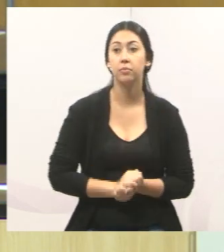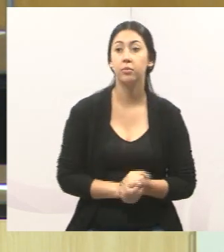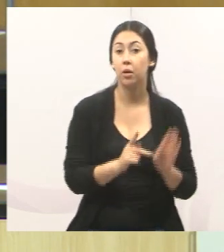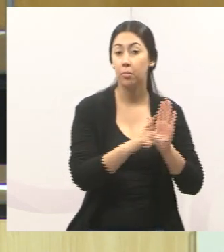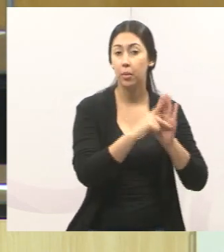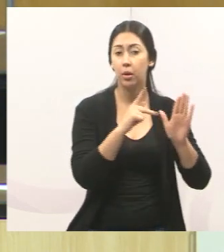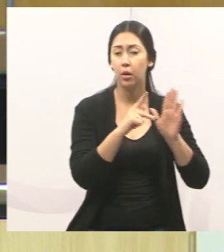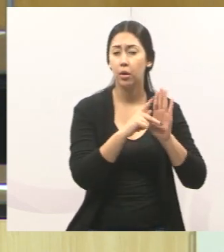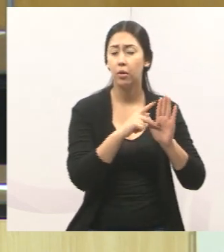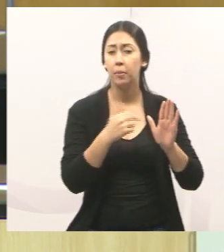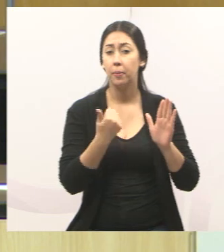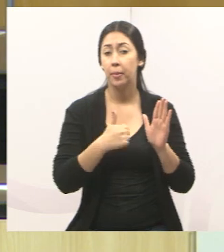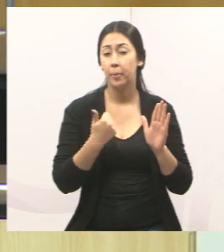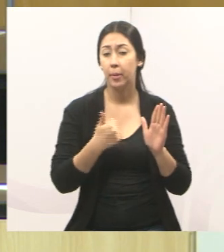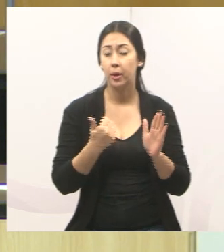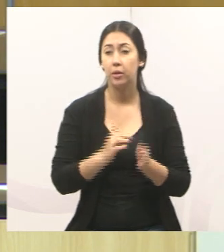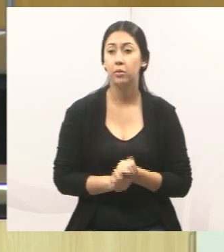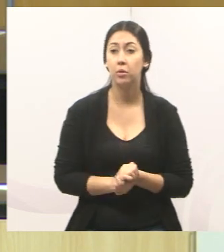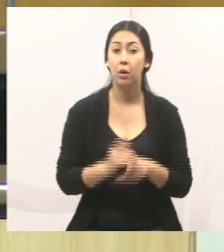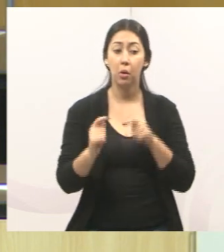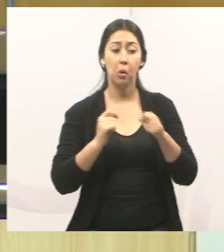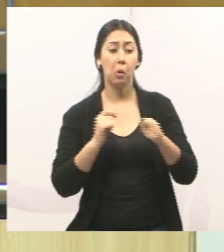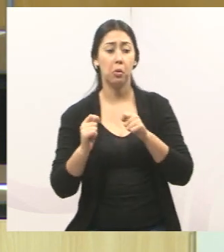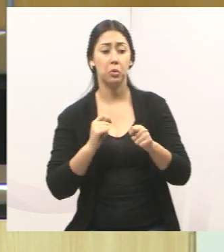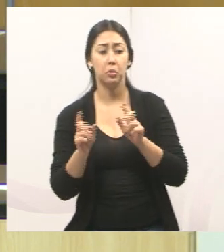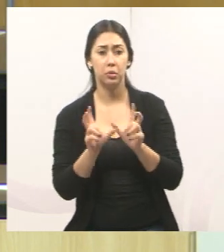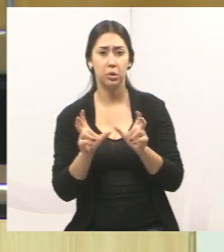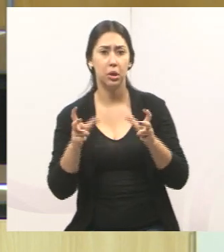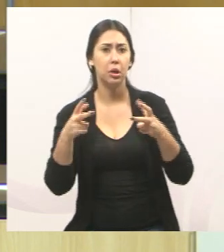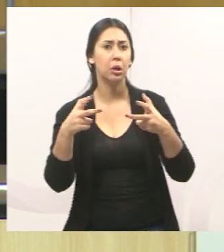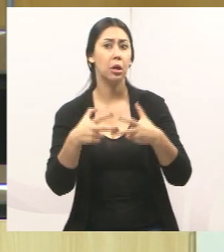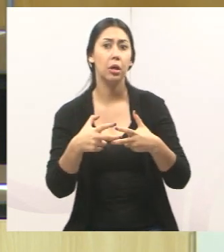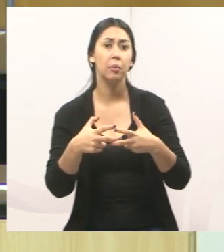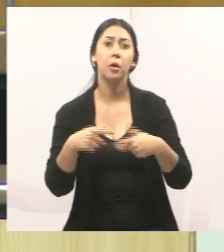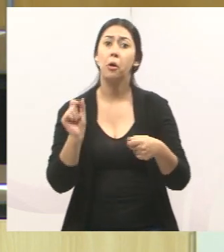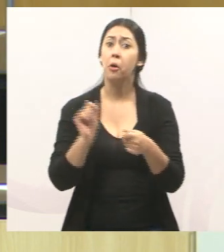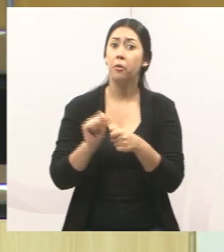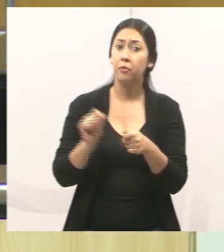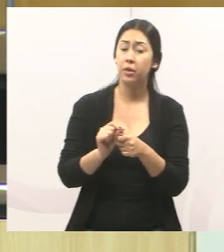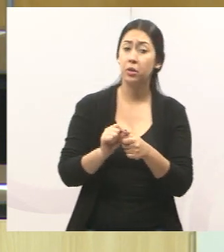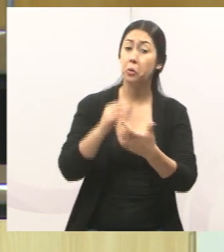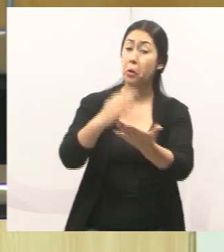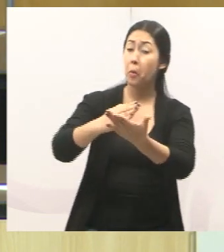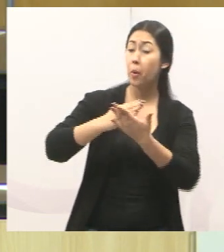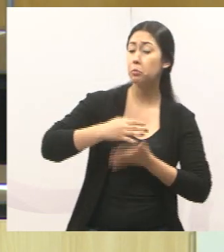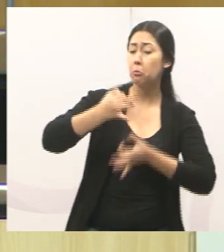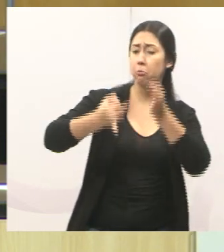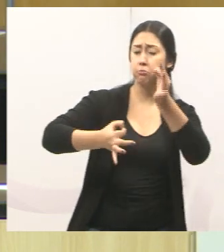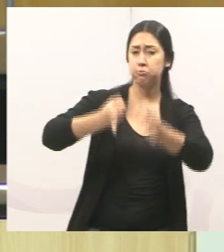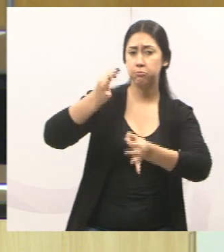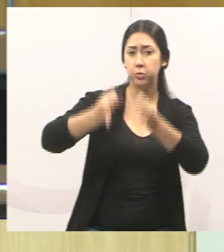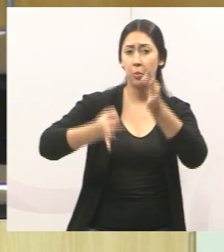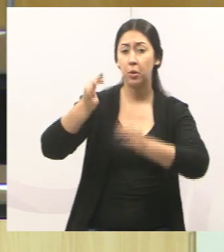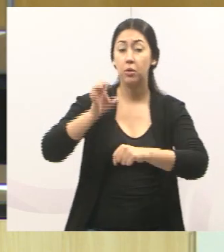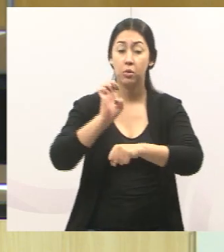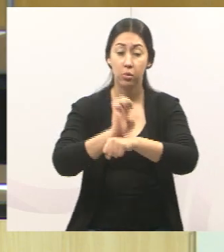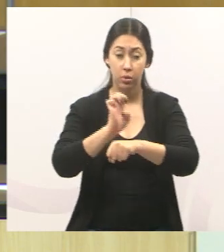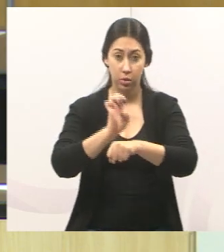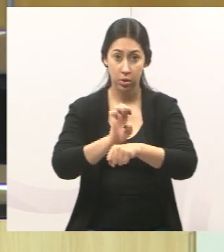O controle externo da Câmara Municipal será exercido com o auxílio dos tribunais de contas dos